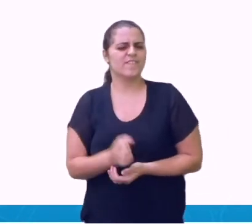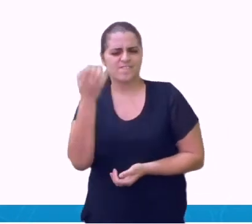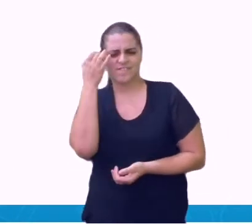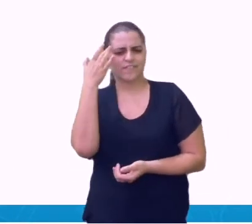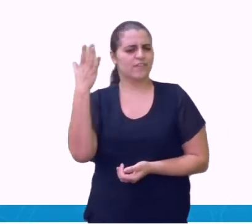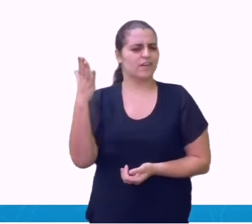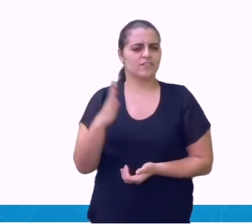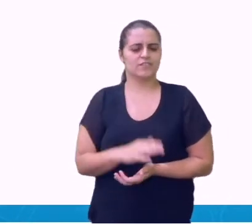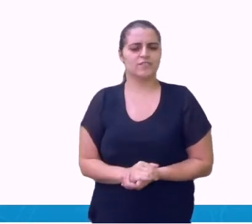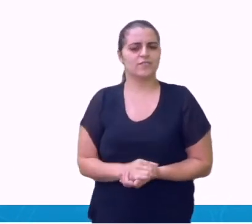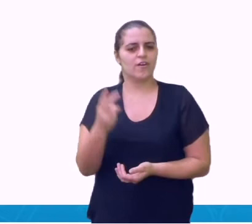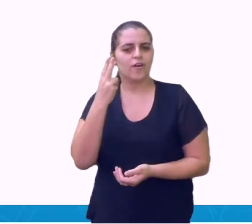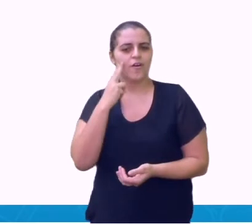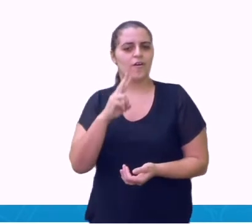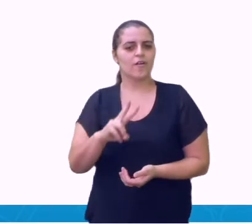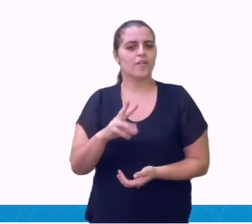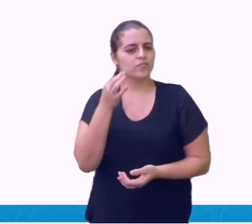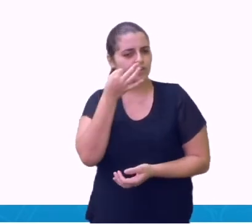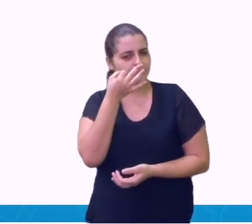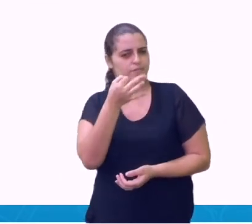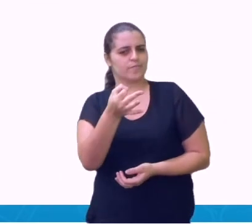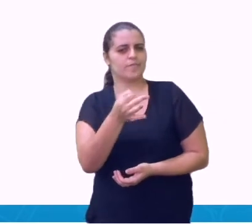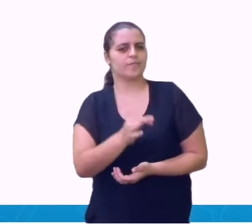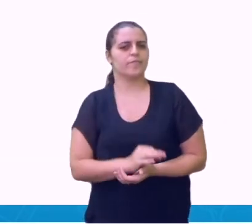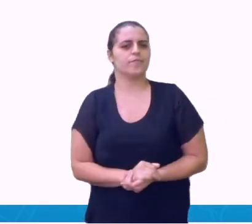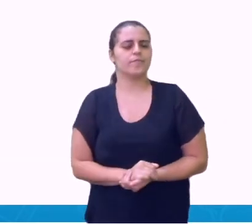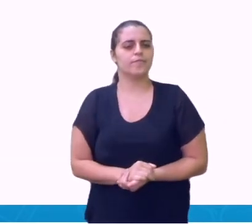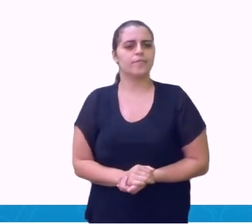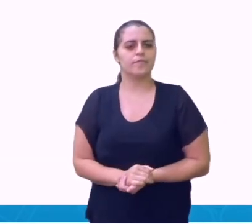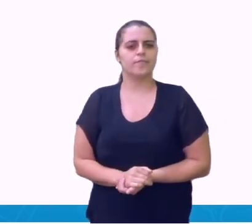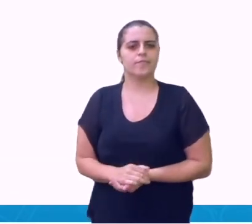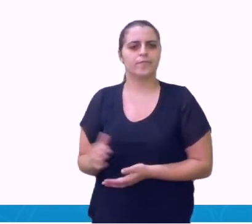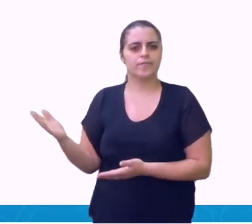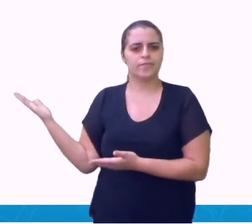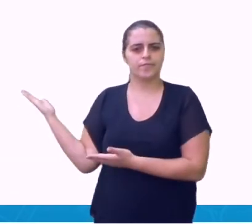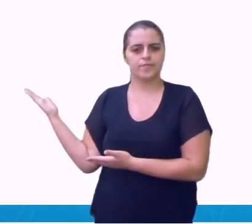verdade? Basta só um pouquinho de atenção.